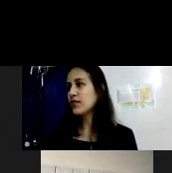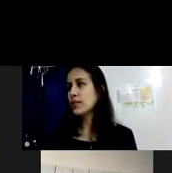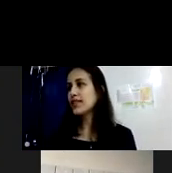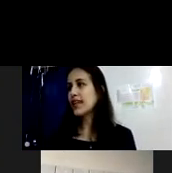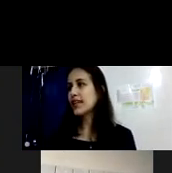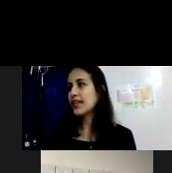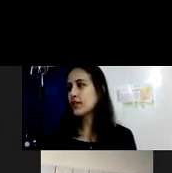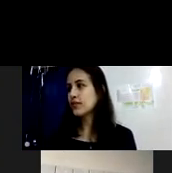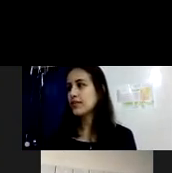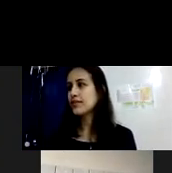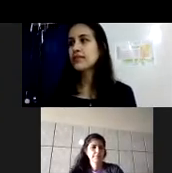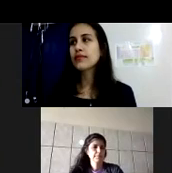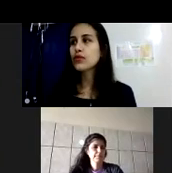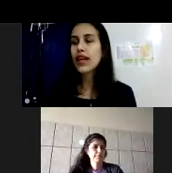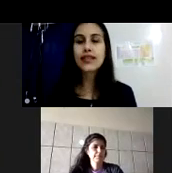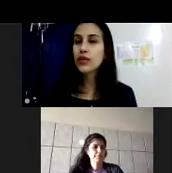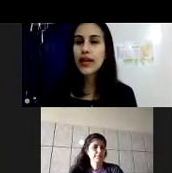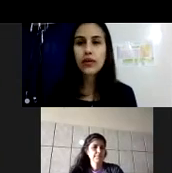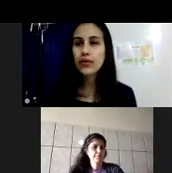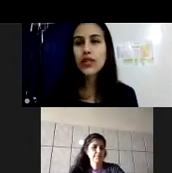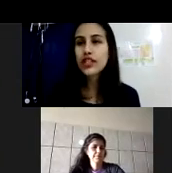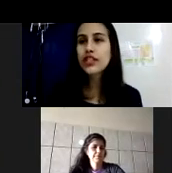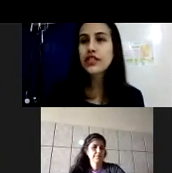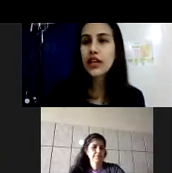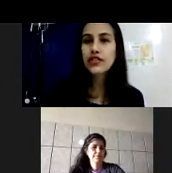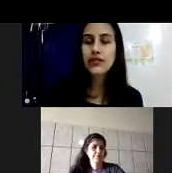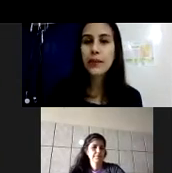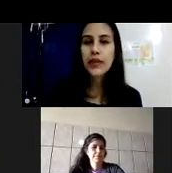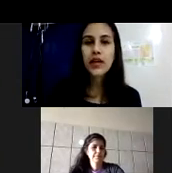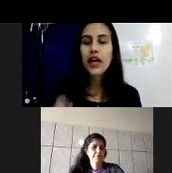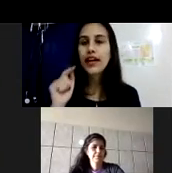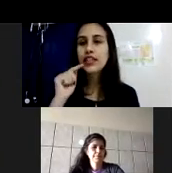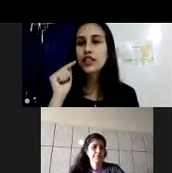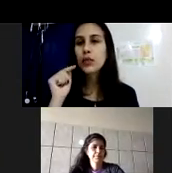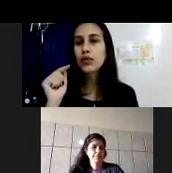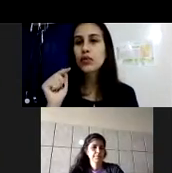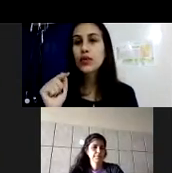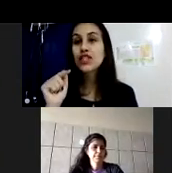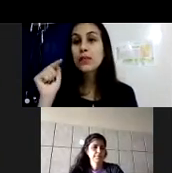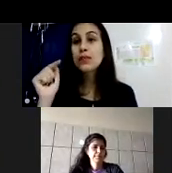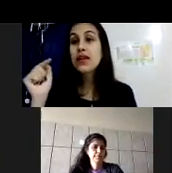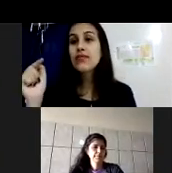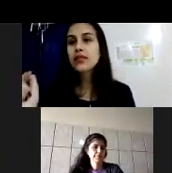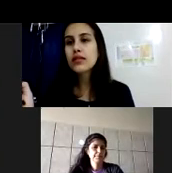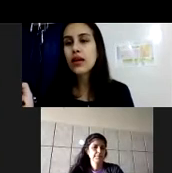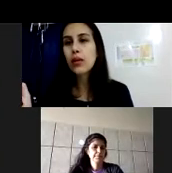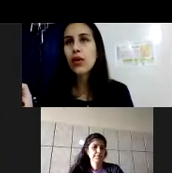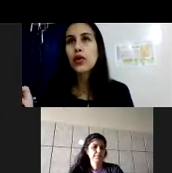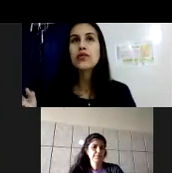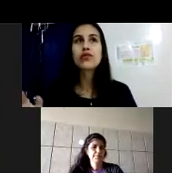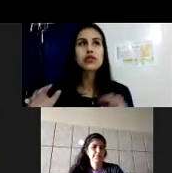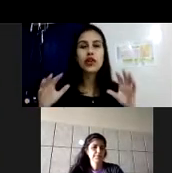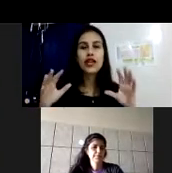vai tropeçar aqui não. Essa não é a cultura que a gente incentiva. A gente tem uma cultura de